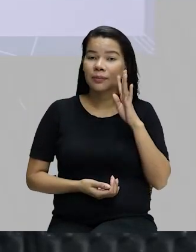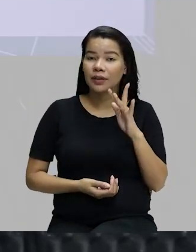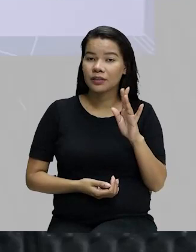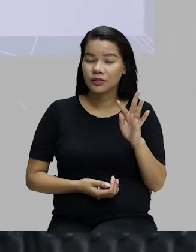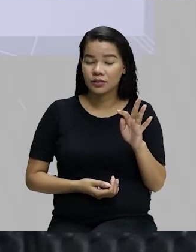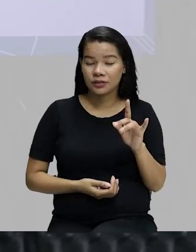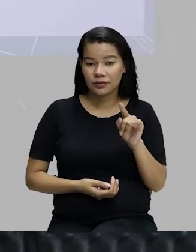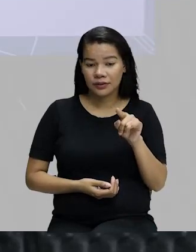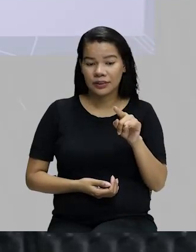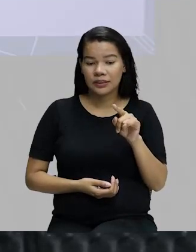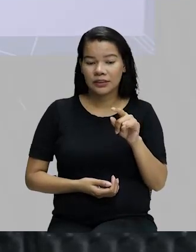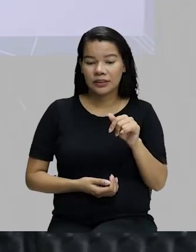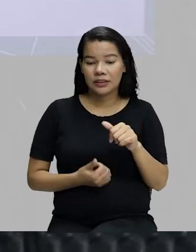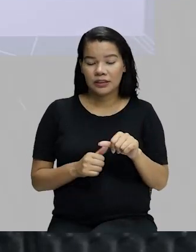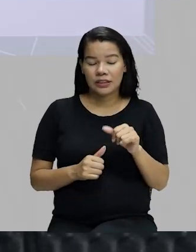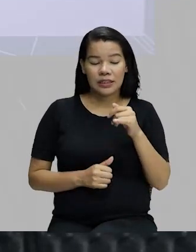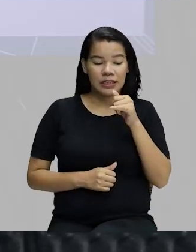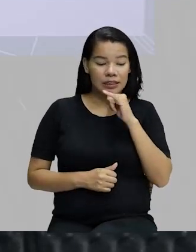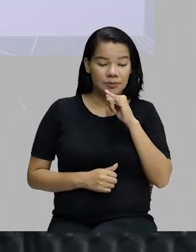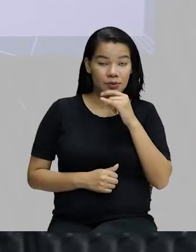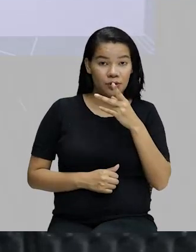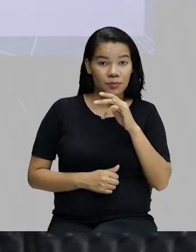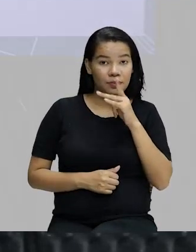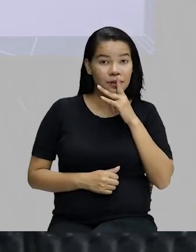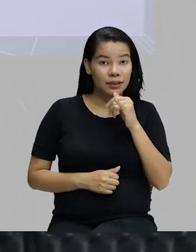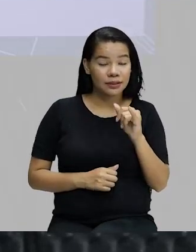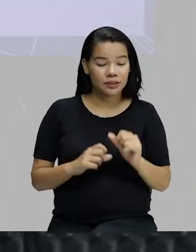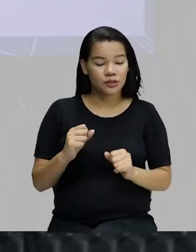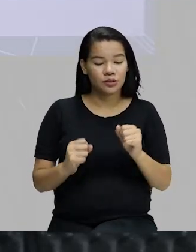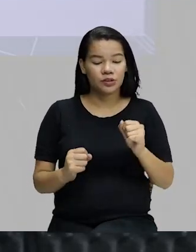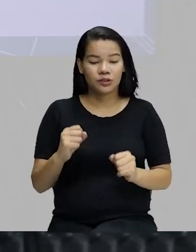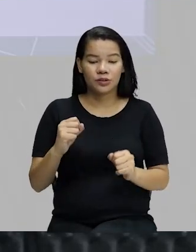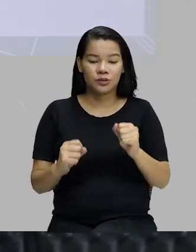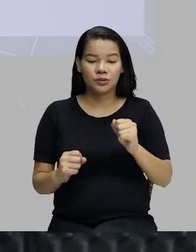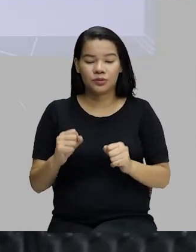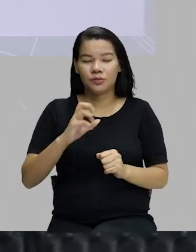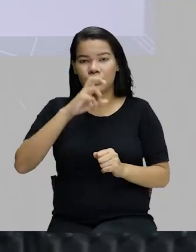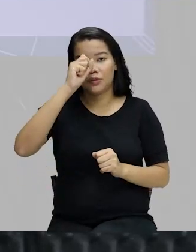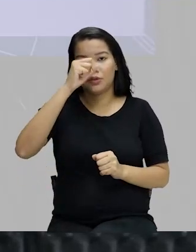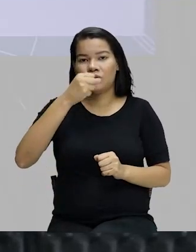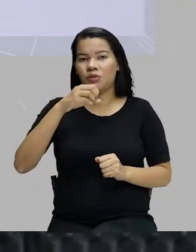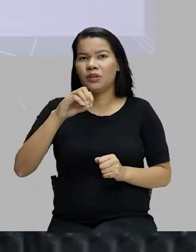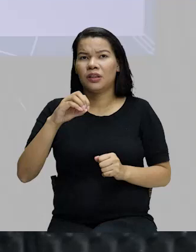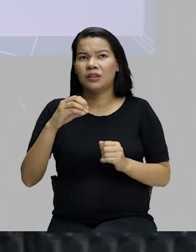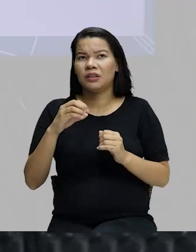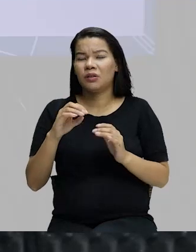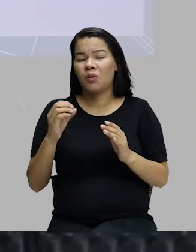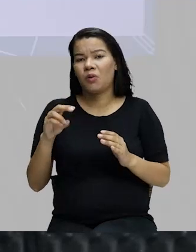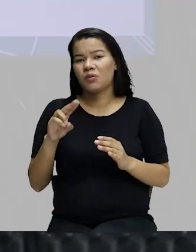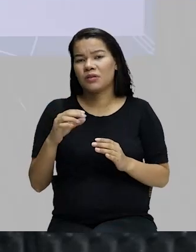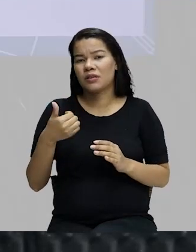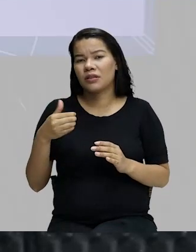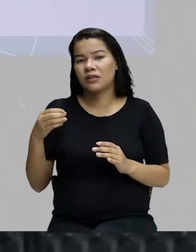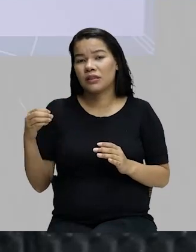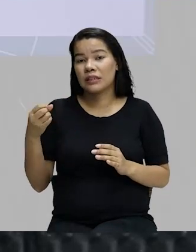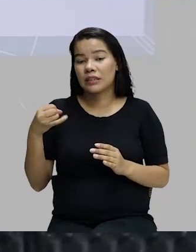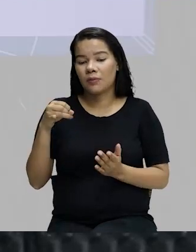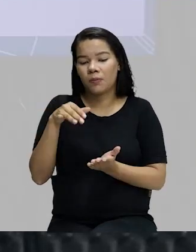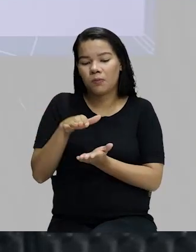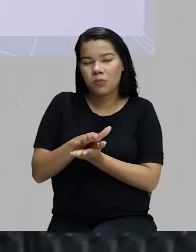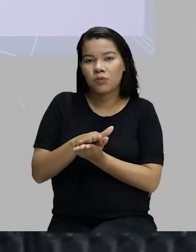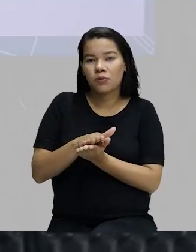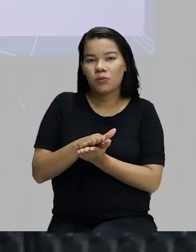está, seu pai está dirigindo o carro, e aí está uma velocidade a 80, a 100, se ele pisar forte no